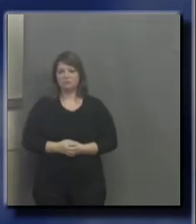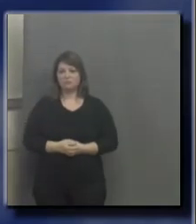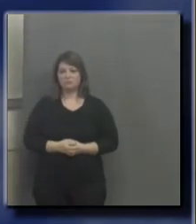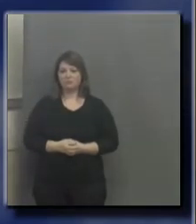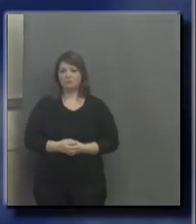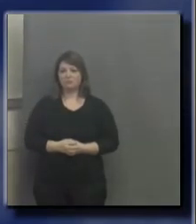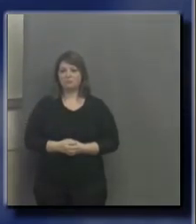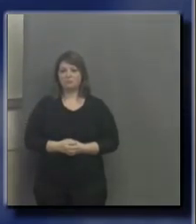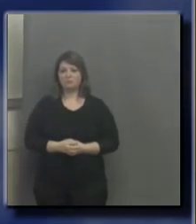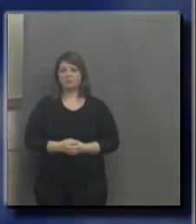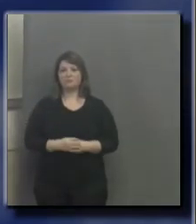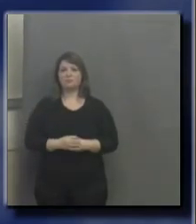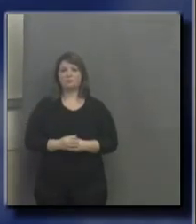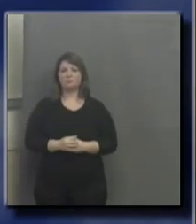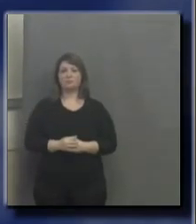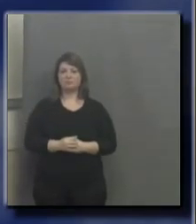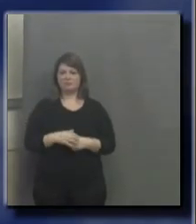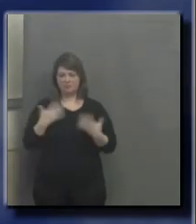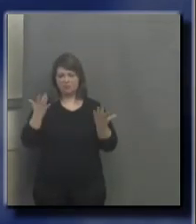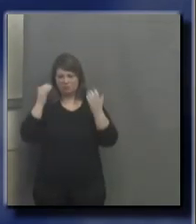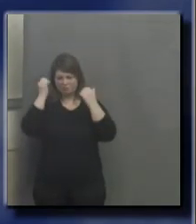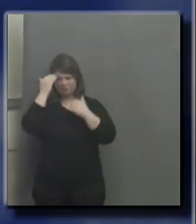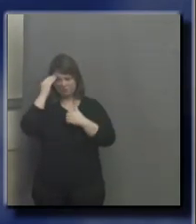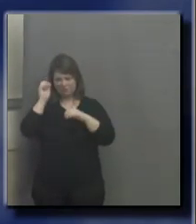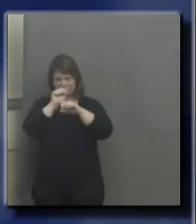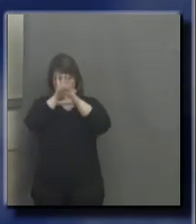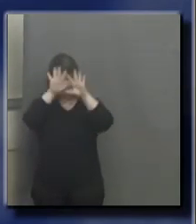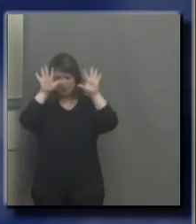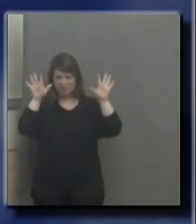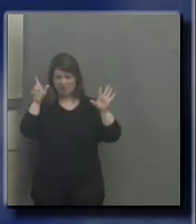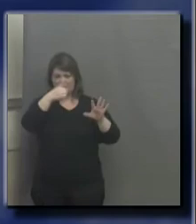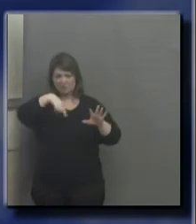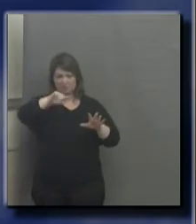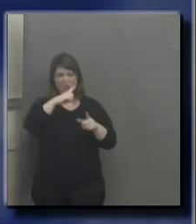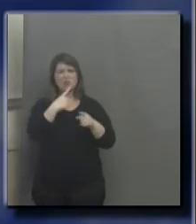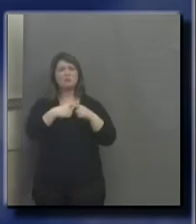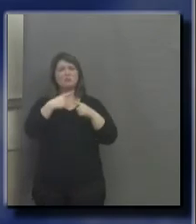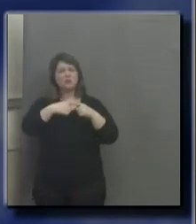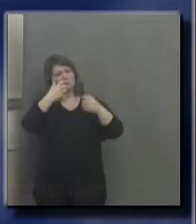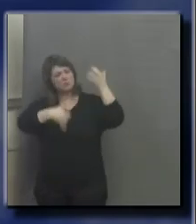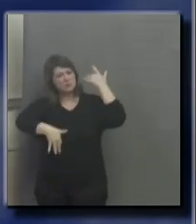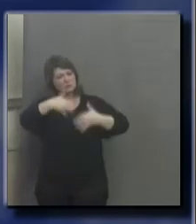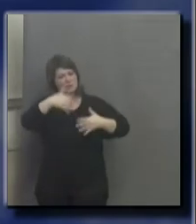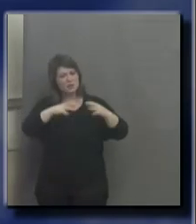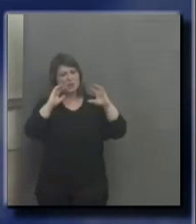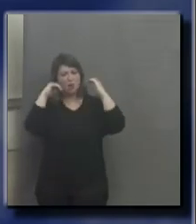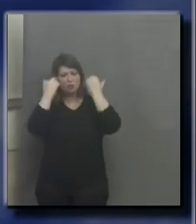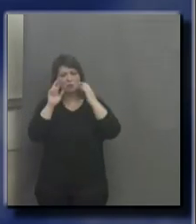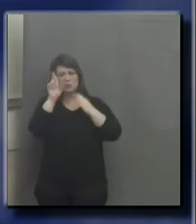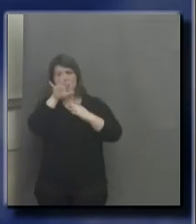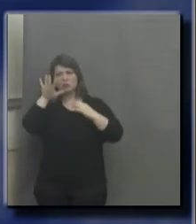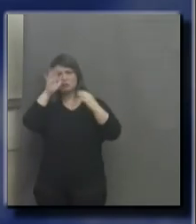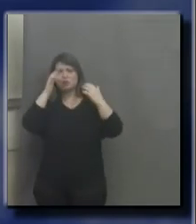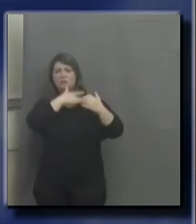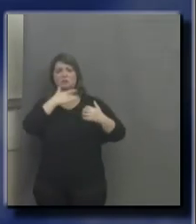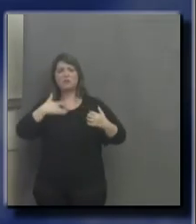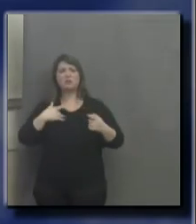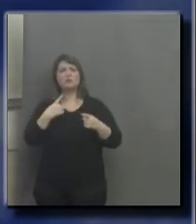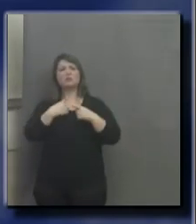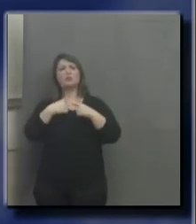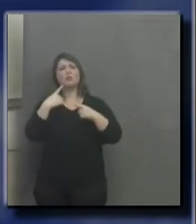né? Então, deu para ficar claro por que a gente está falando tanto em Conselho Nacional de Saúde, por que